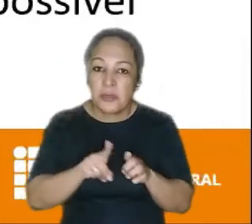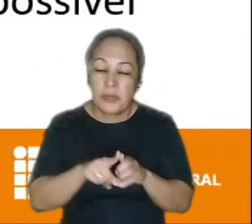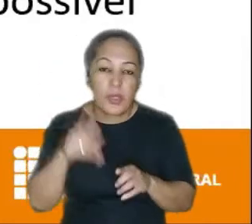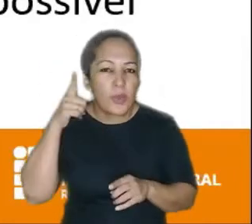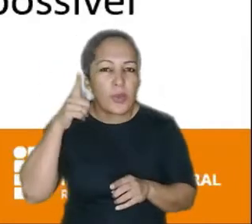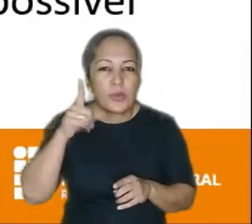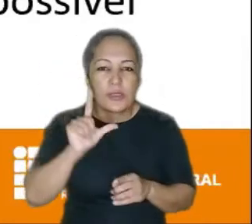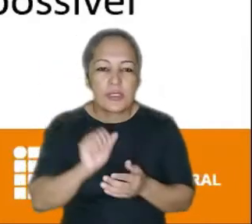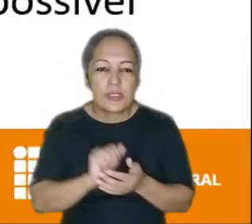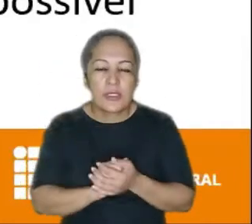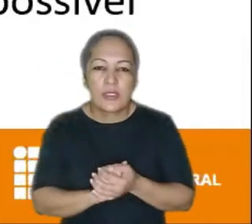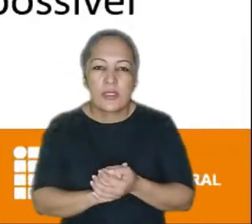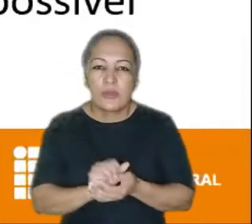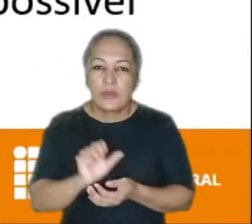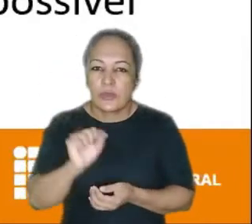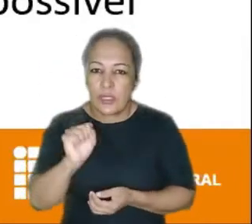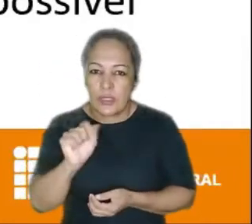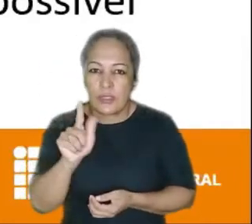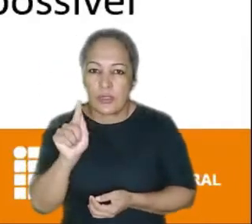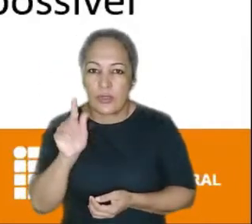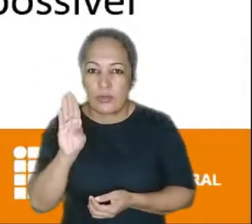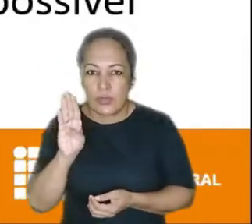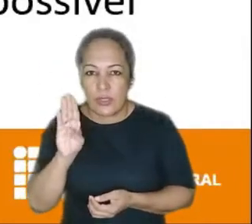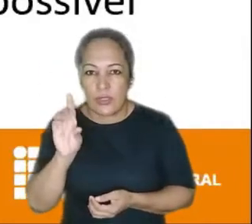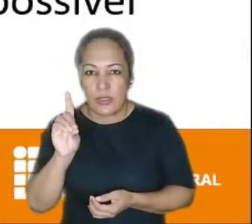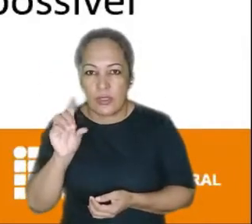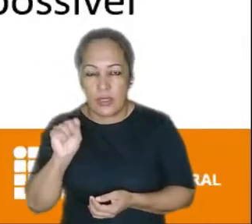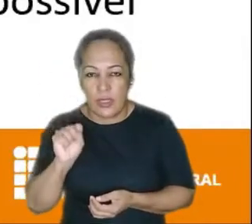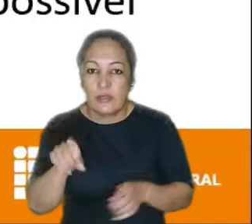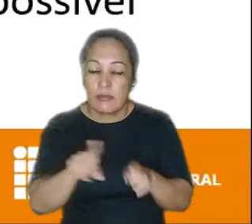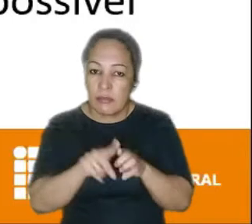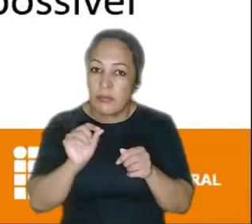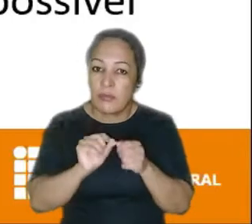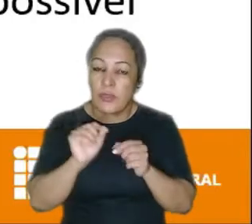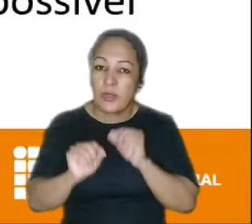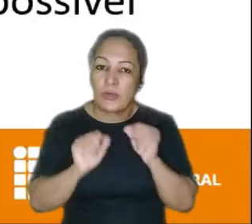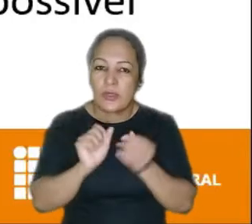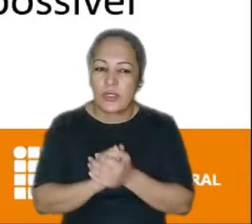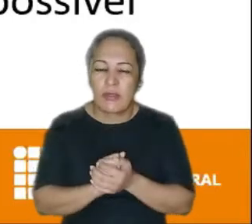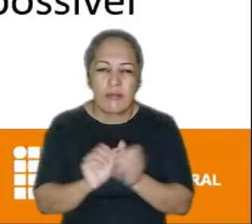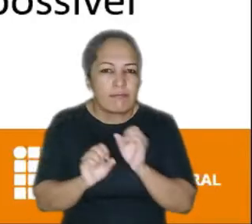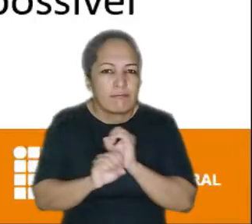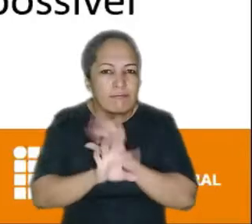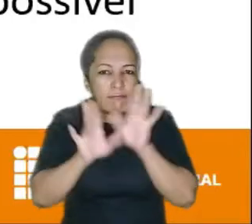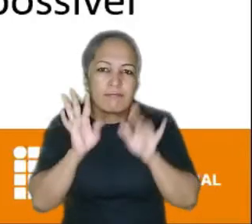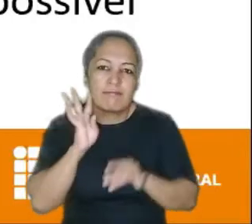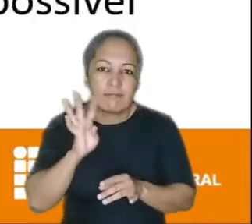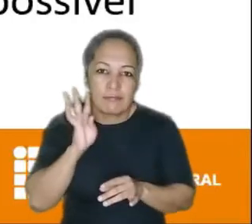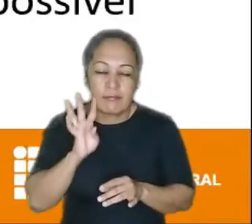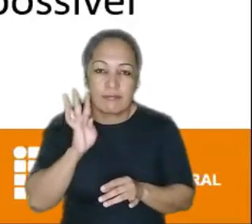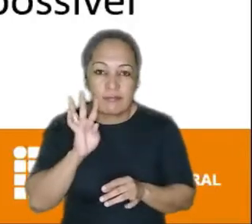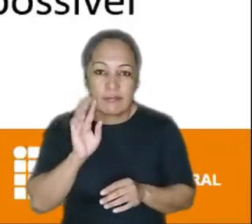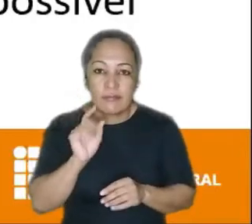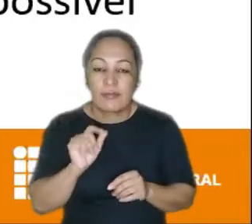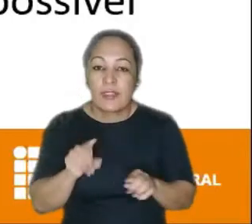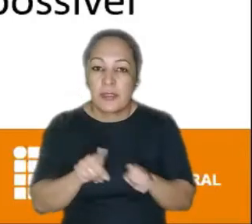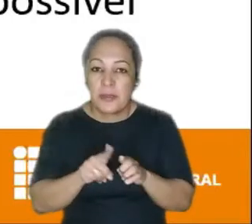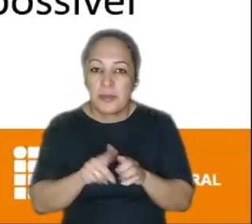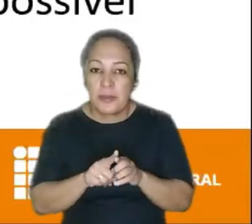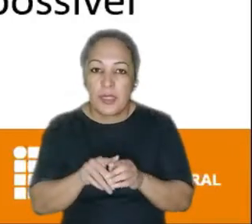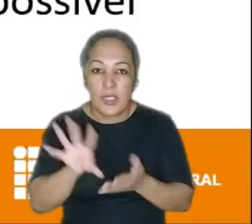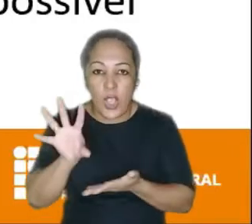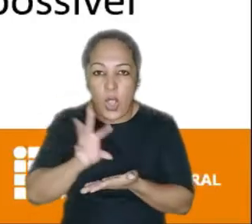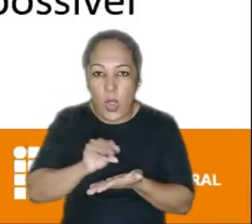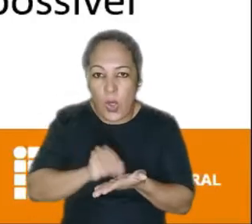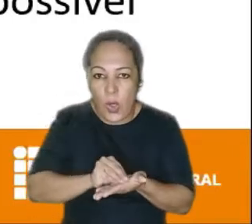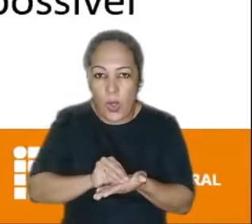também, ele faz isso de forma muito bacana, que é manter cópias dos dados para recuperação